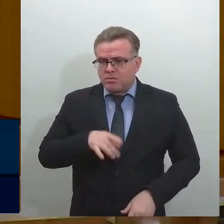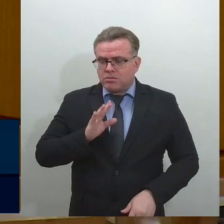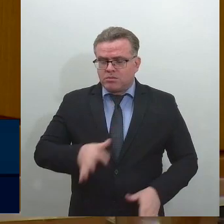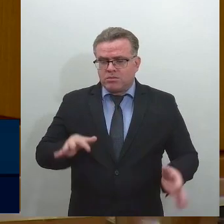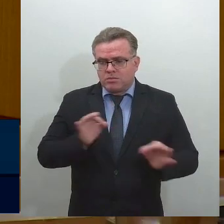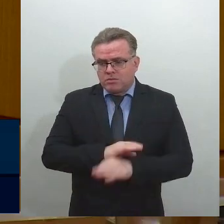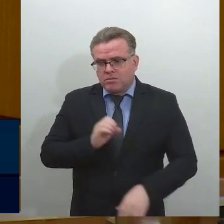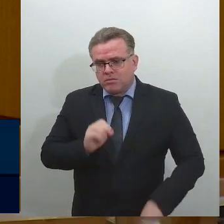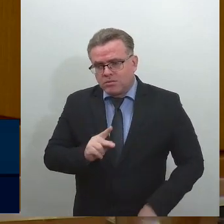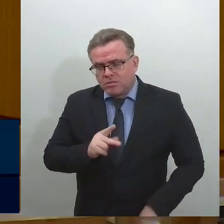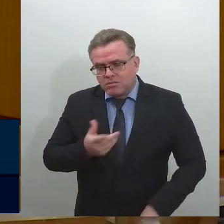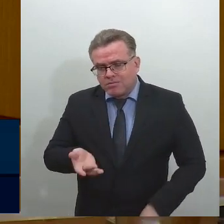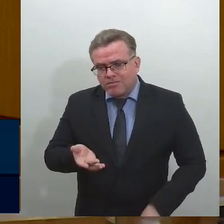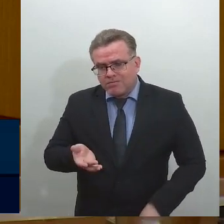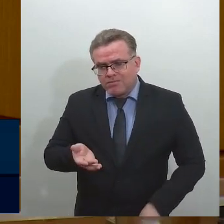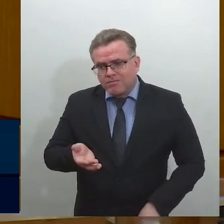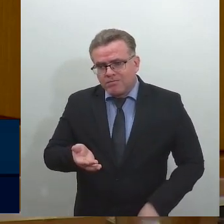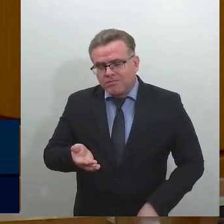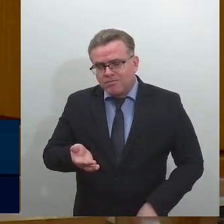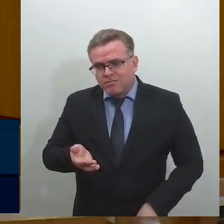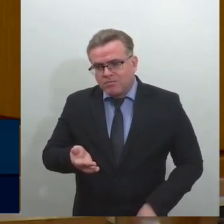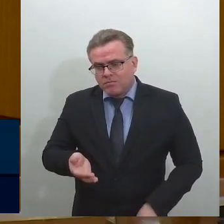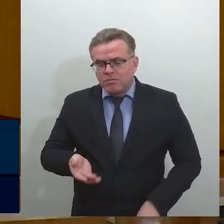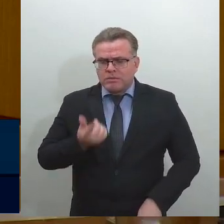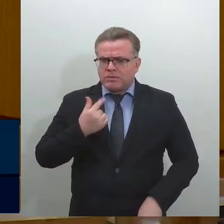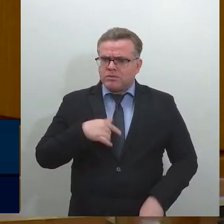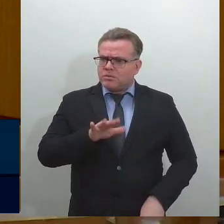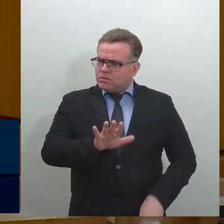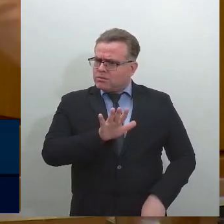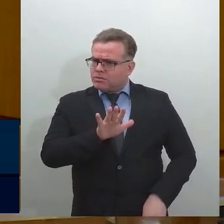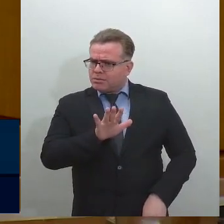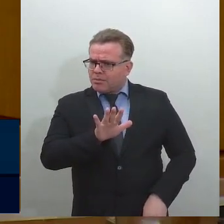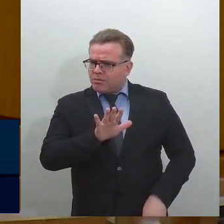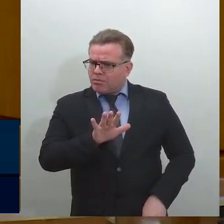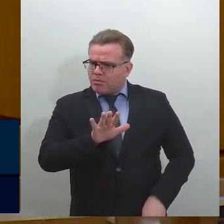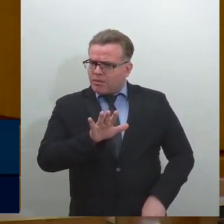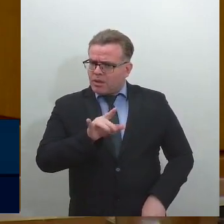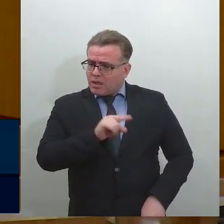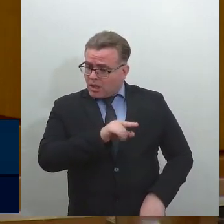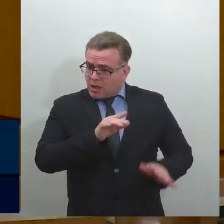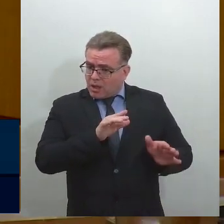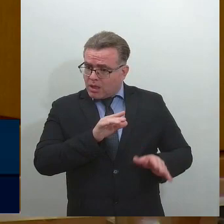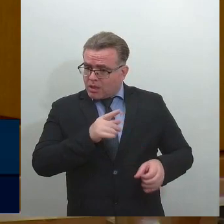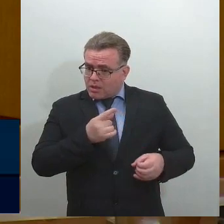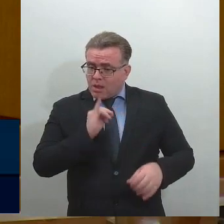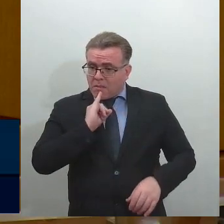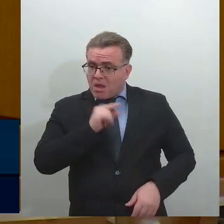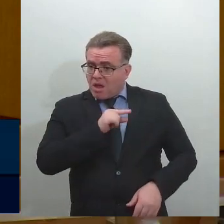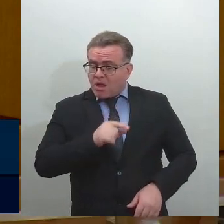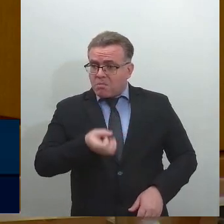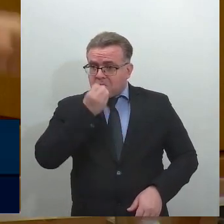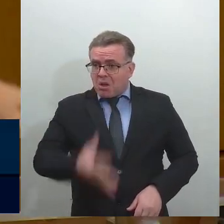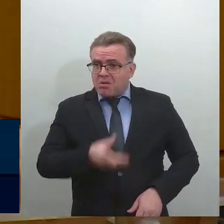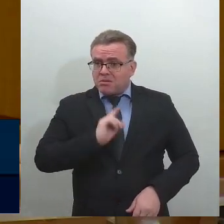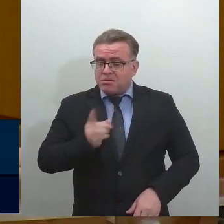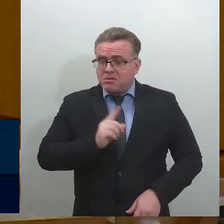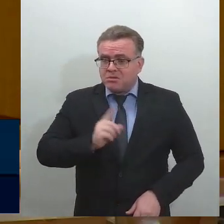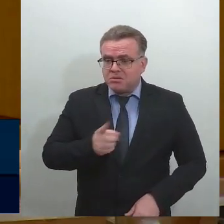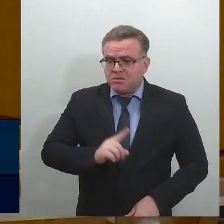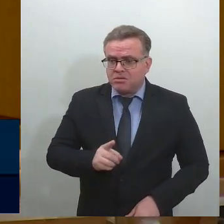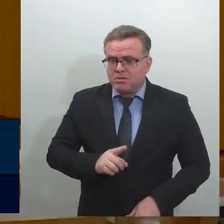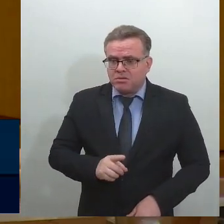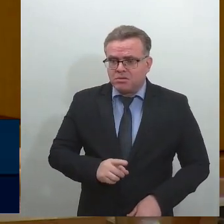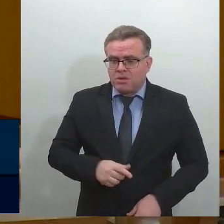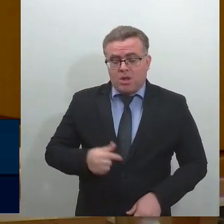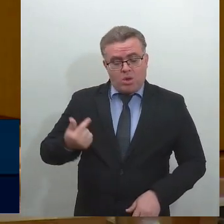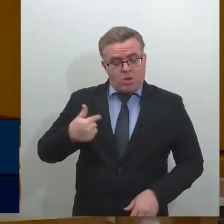tentativa é dizer: olhe, não vão olhar Itabaiana, aquilo não presta. O que presta era quando era do meu jeito lá atrás, do século XIX.